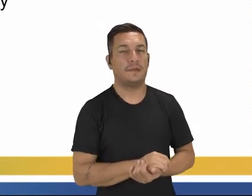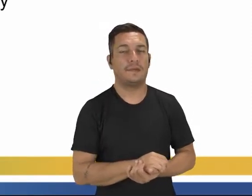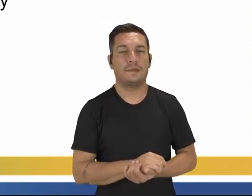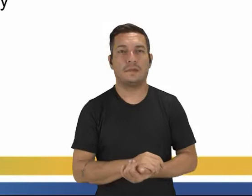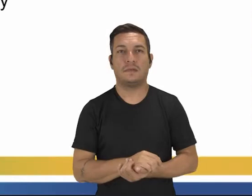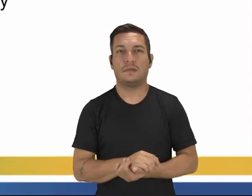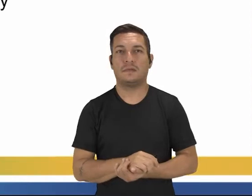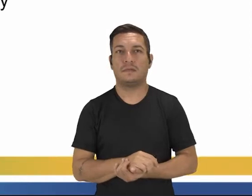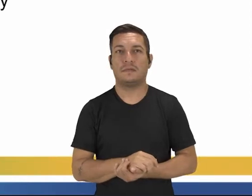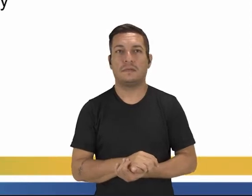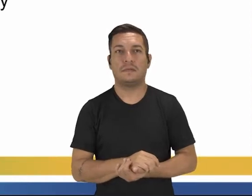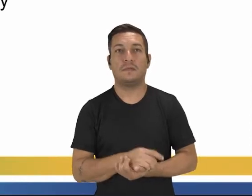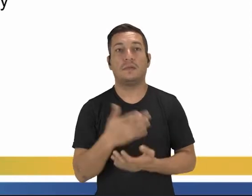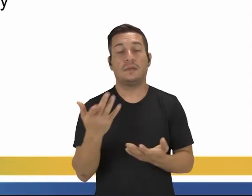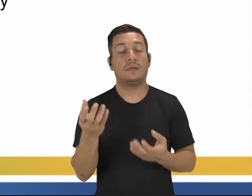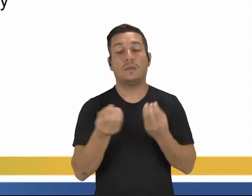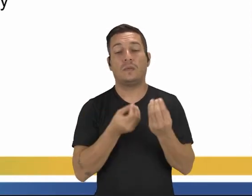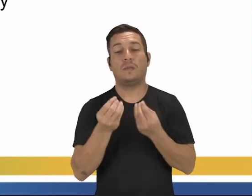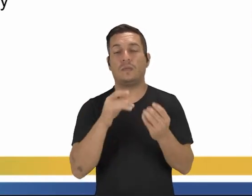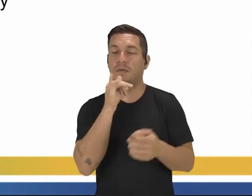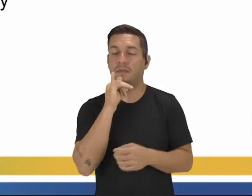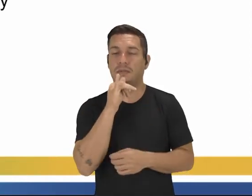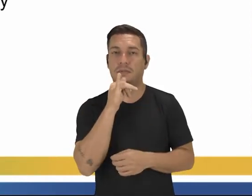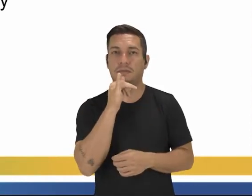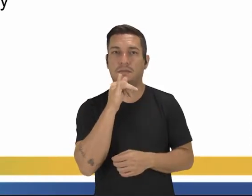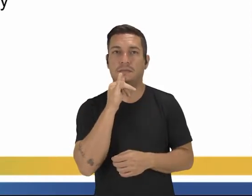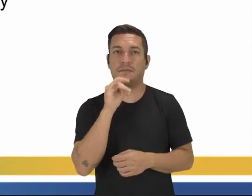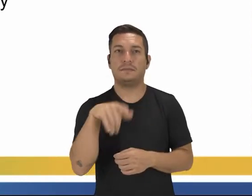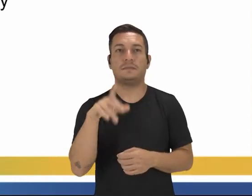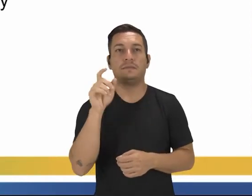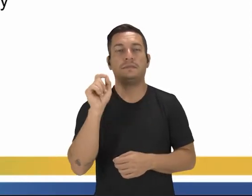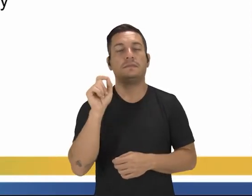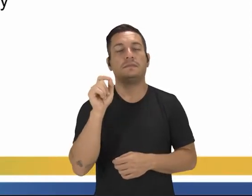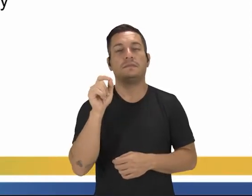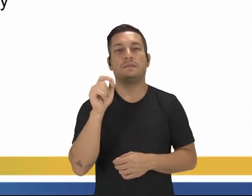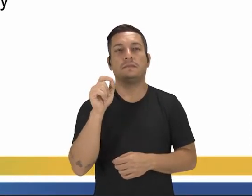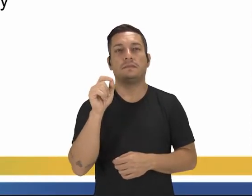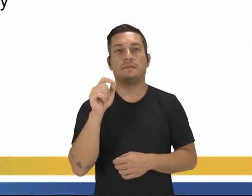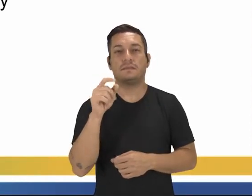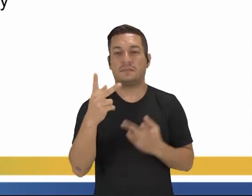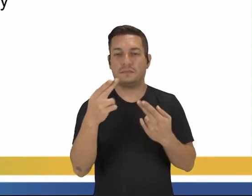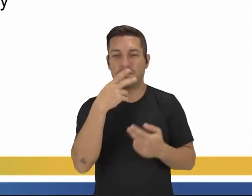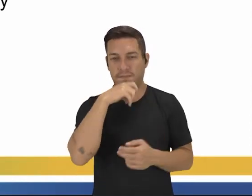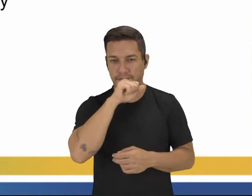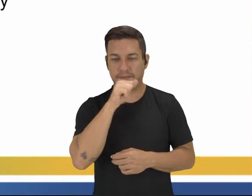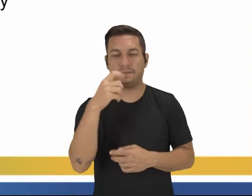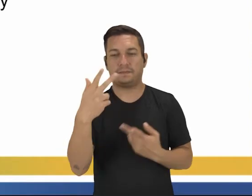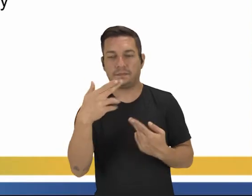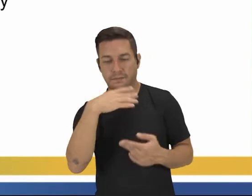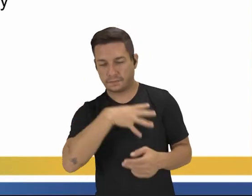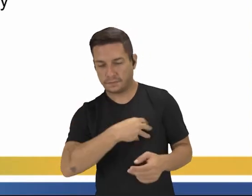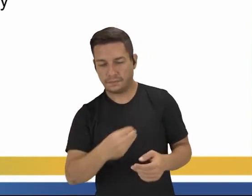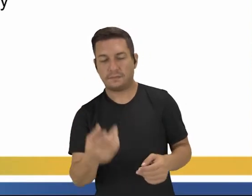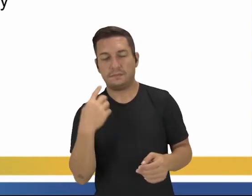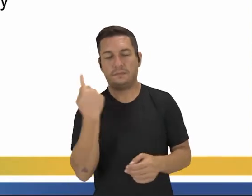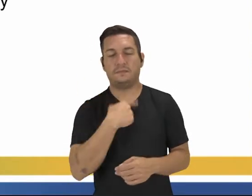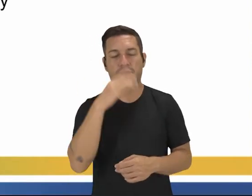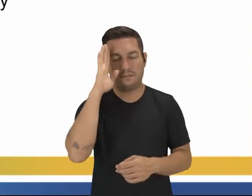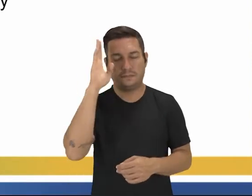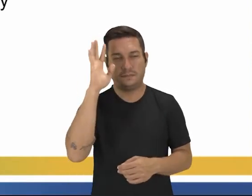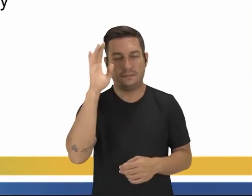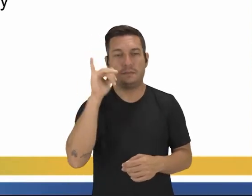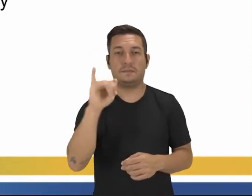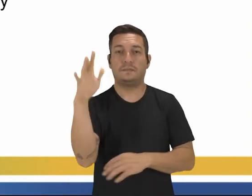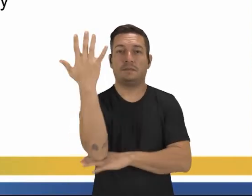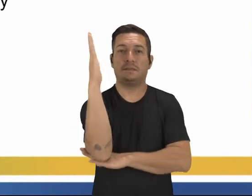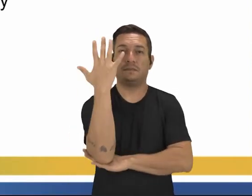comparações fáceis de imaginar, como foi o exemplo lá do tal palo, tal astilha. Ou seja, a gente consegue imaginar que se uma árvore